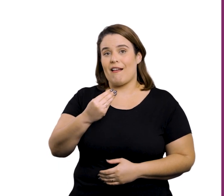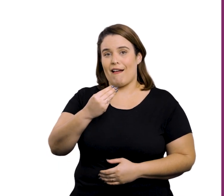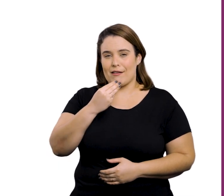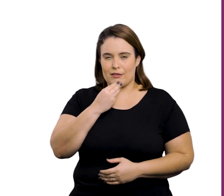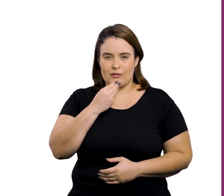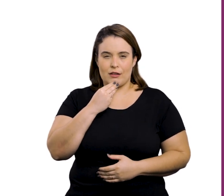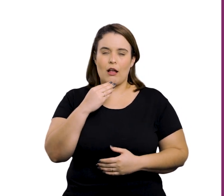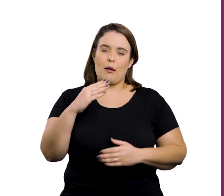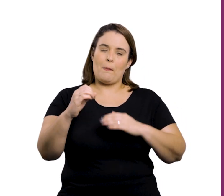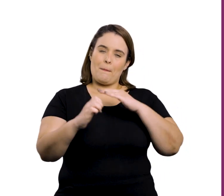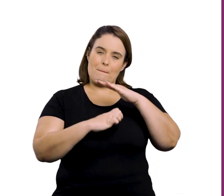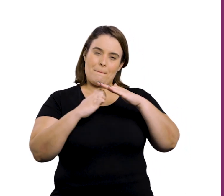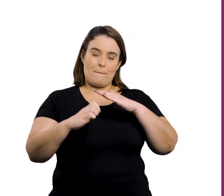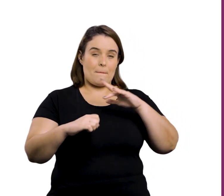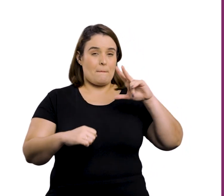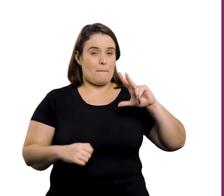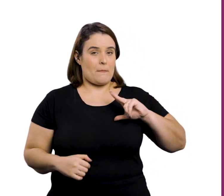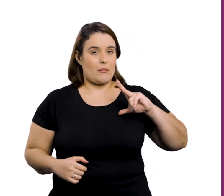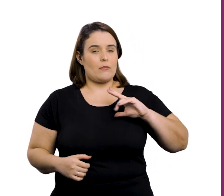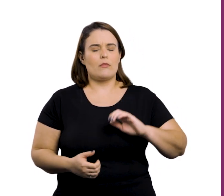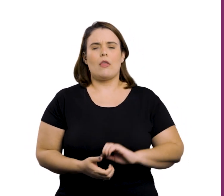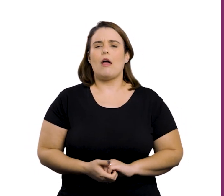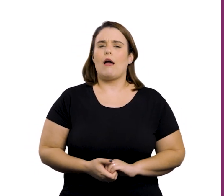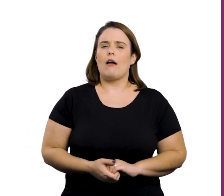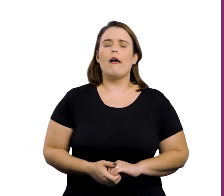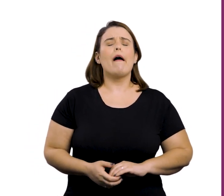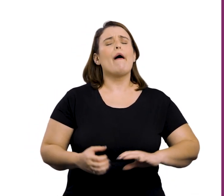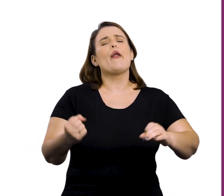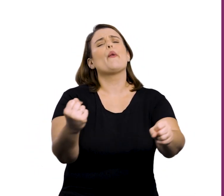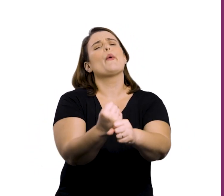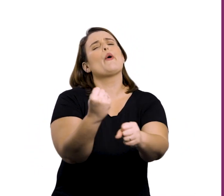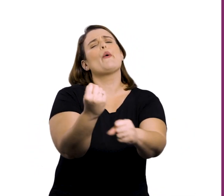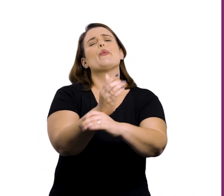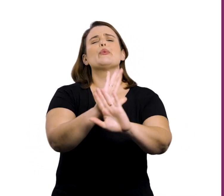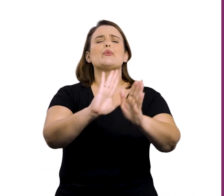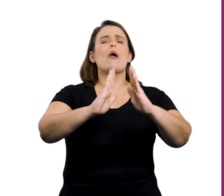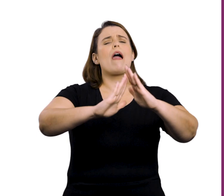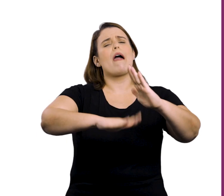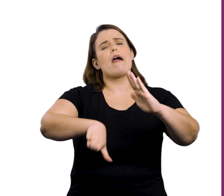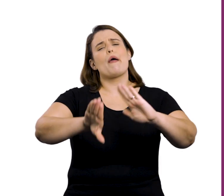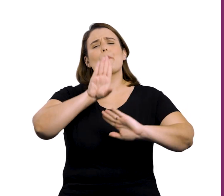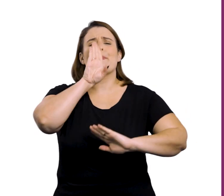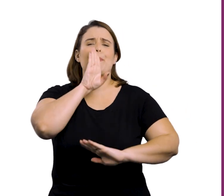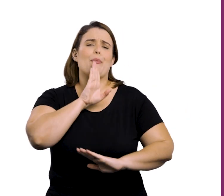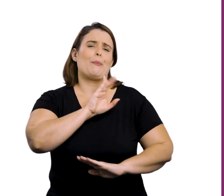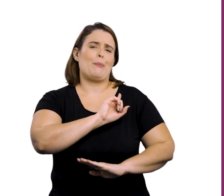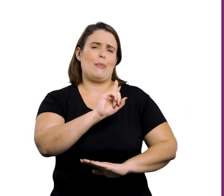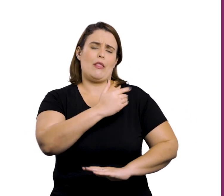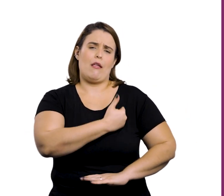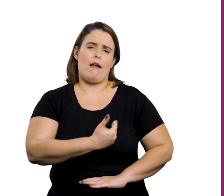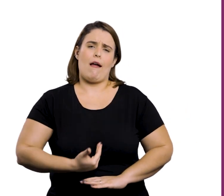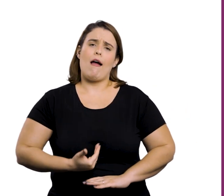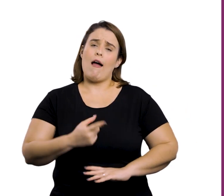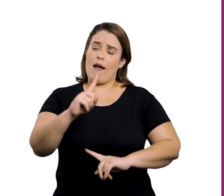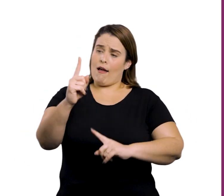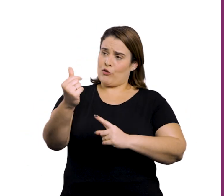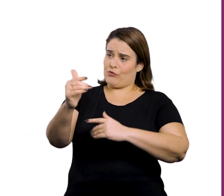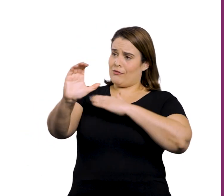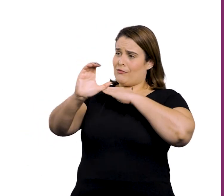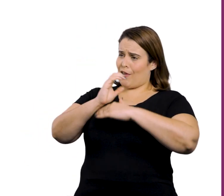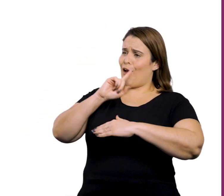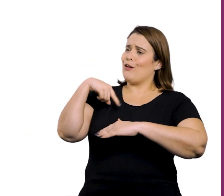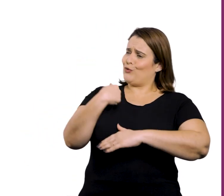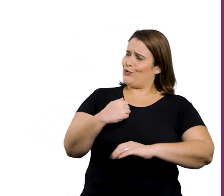privado propor, abre aspas, não construam mais creches públicas. Se recebermos dinheiro público, nós erguemos